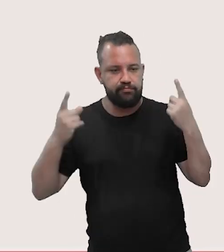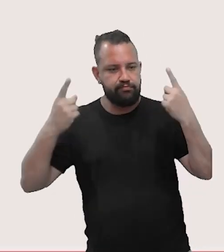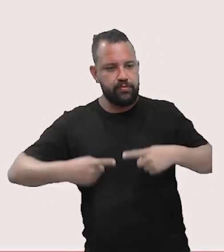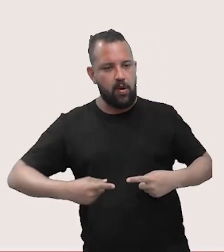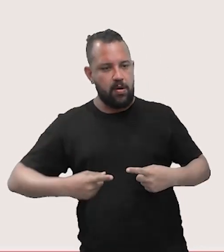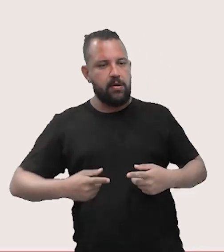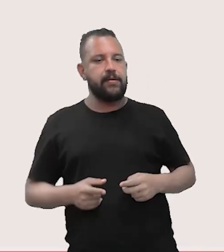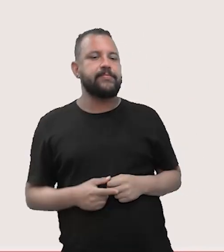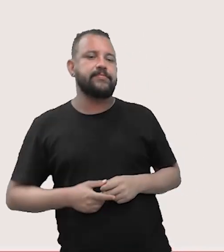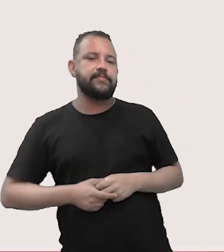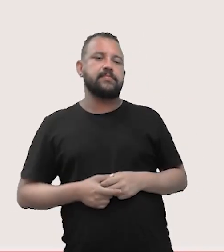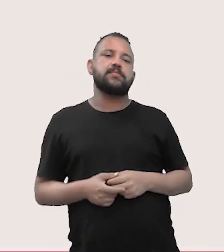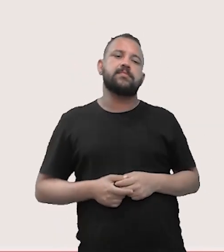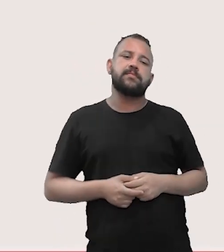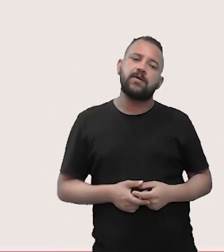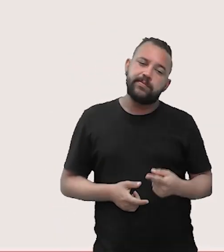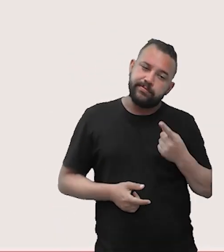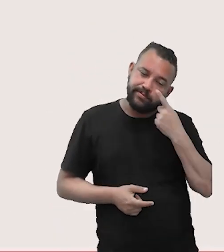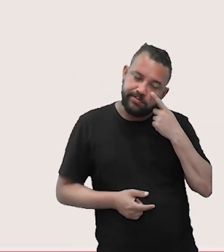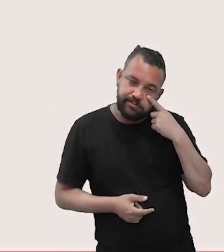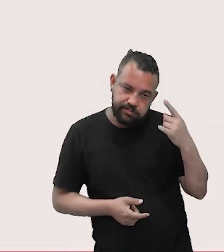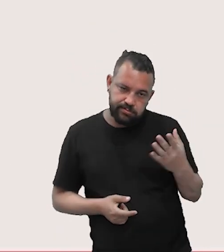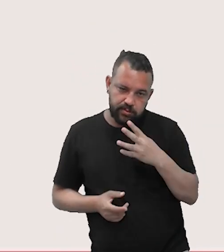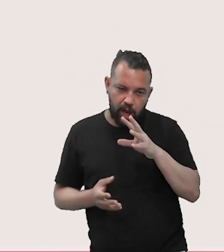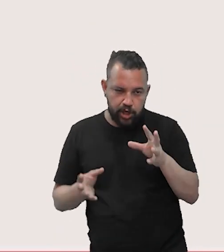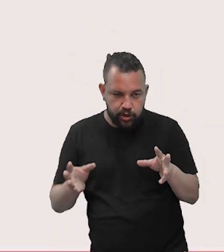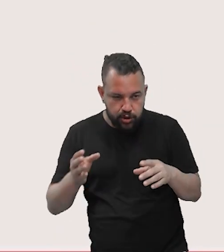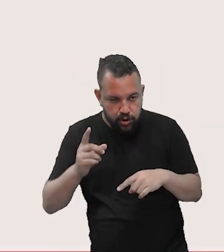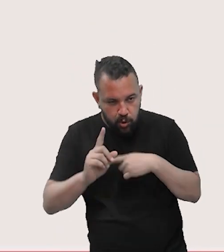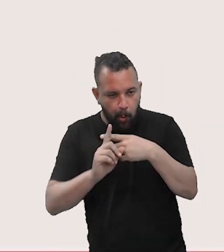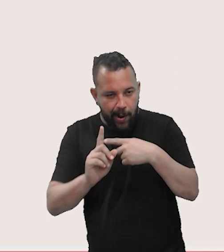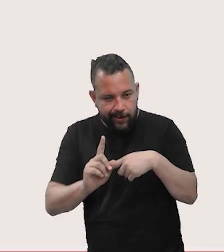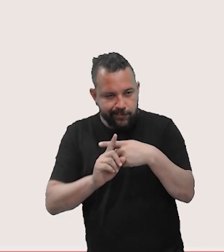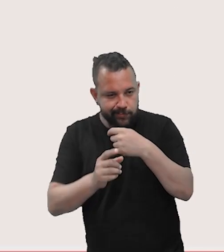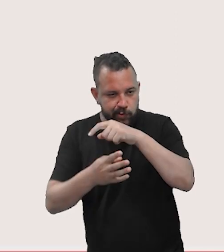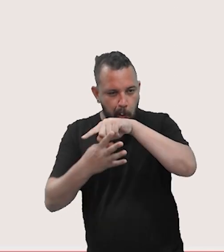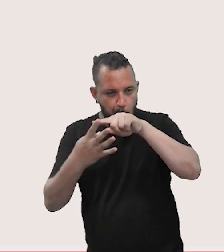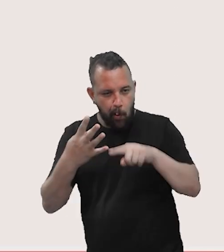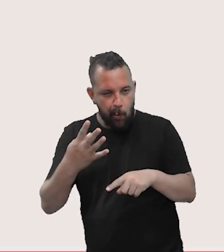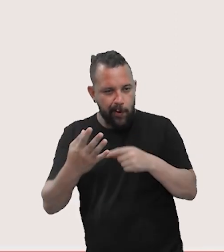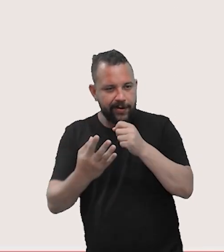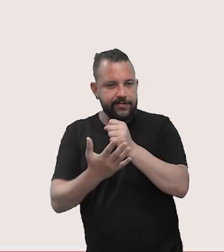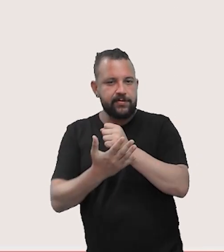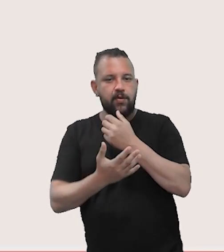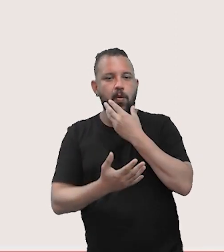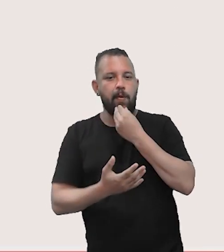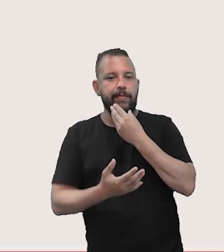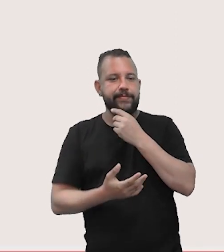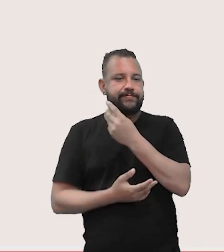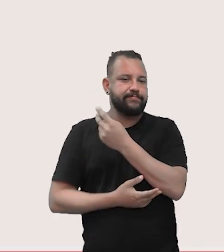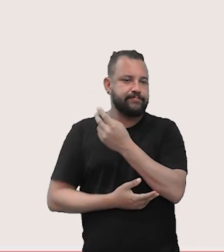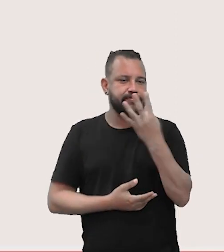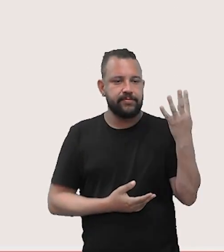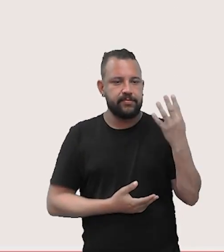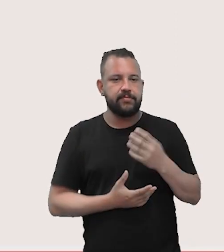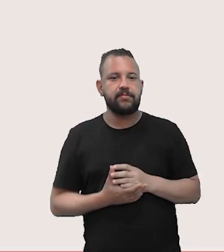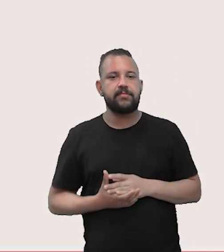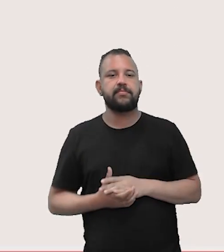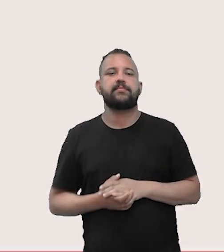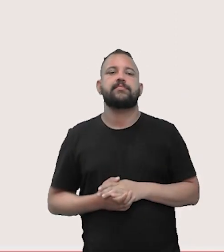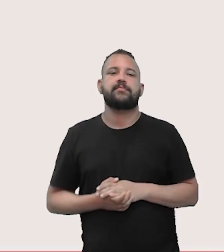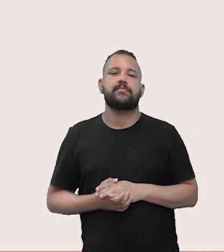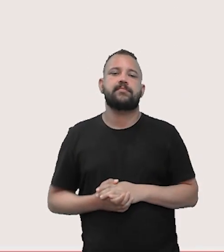Então, observe, aí eu vou somar cada um desses 4 jogos, jogador 1, 2, 3,